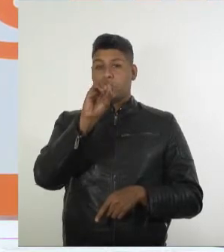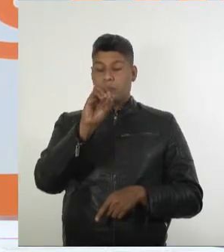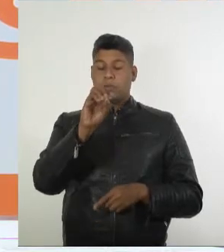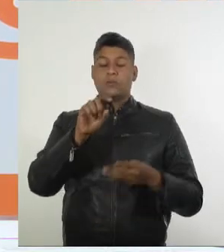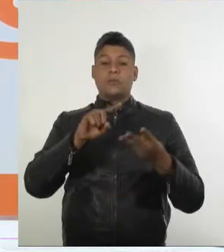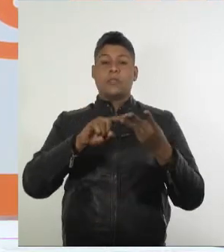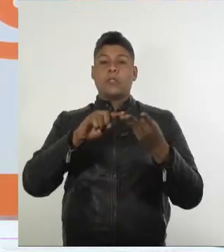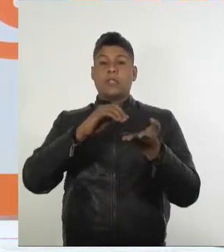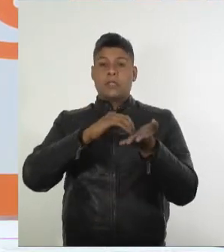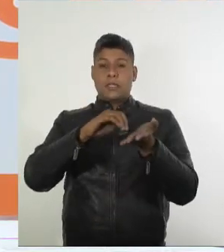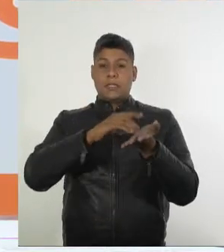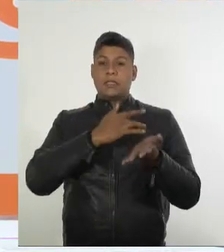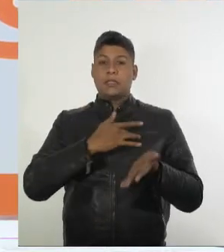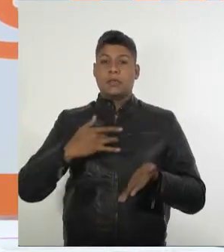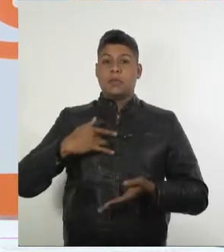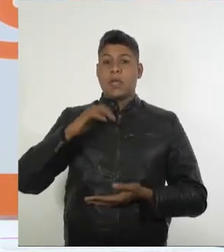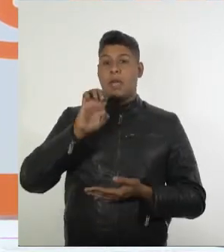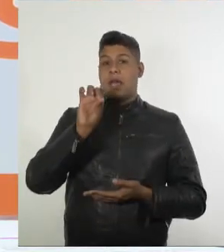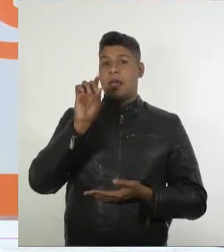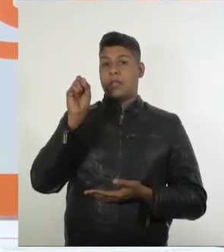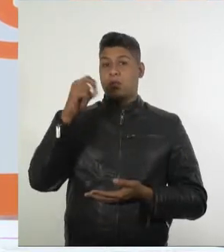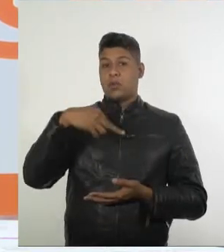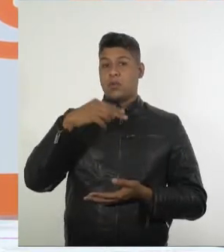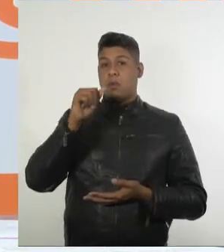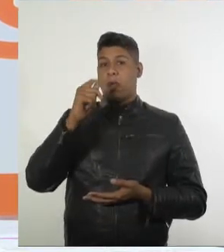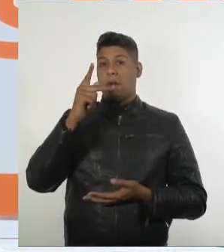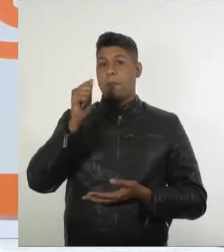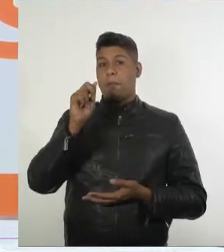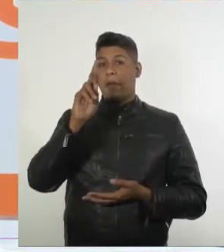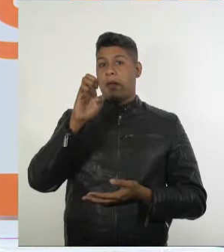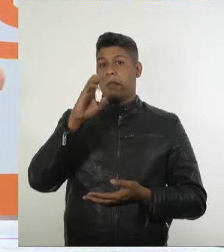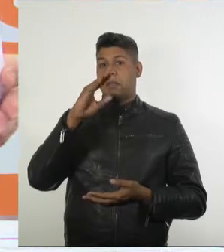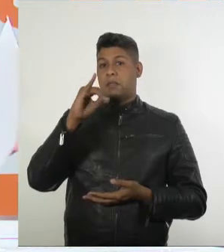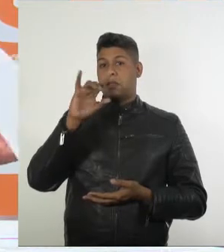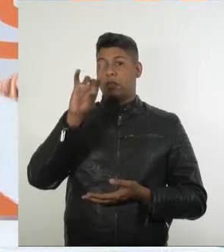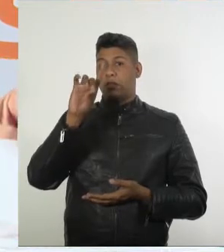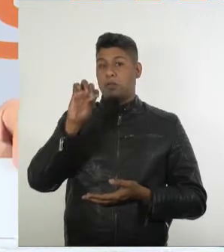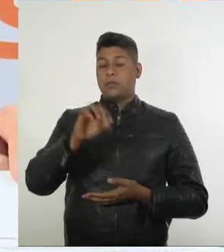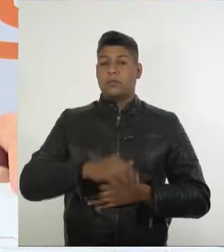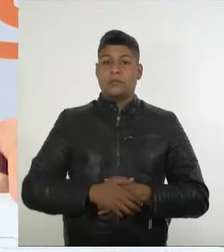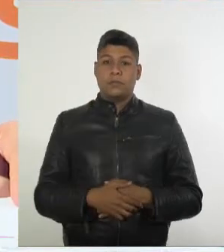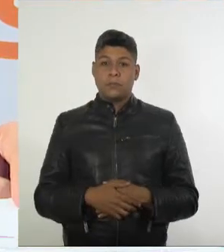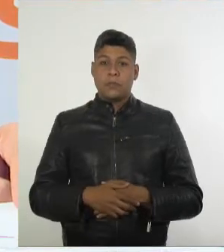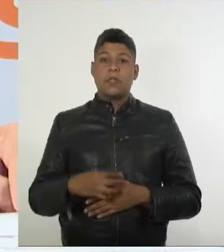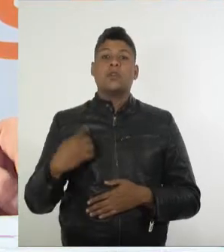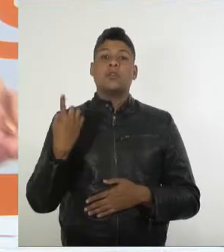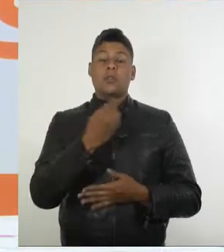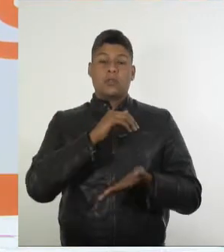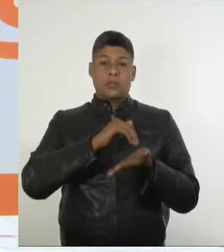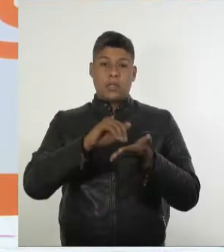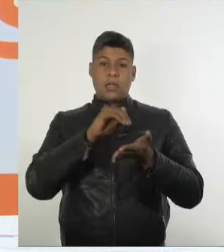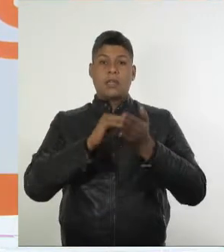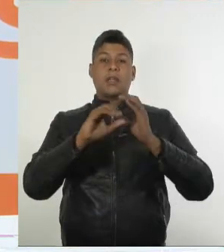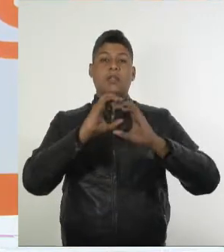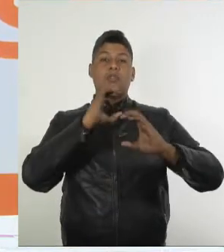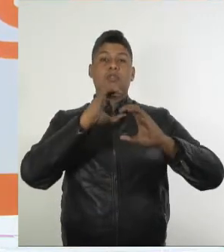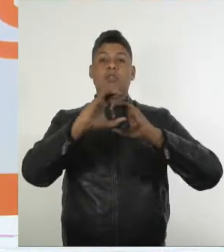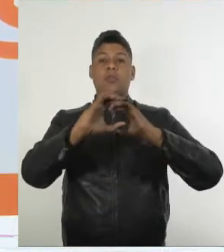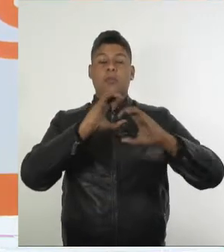Edson Aparecido, secretário de Governo Rubens Rizek, nosso secretário de